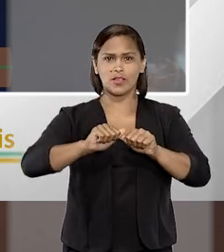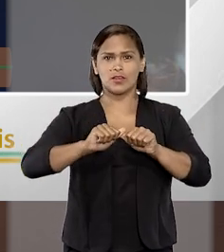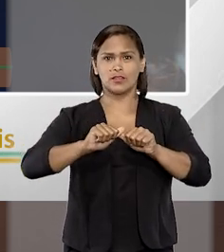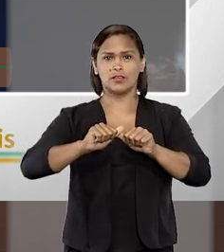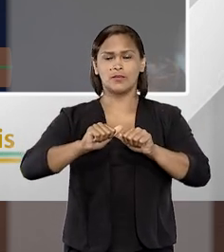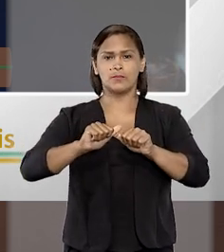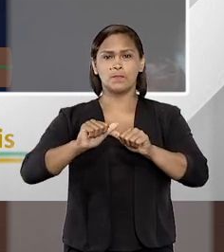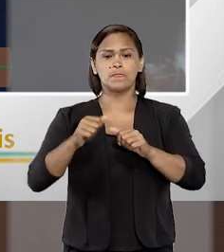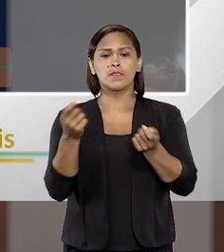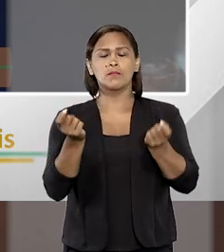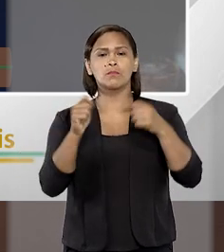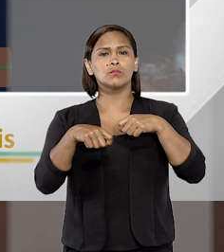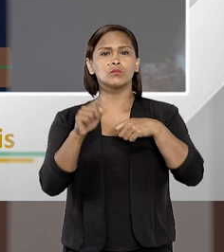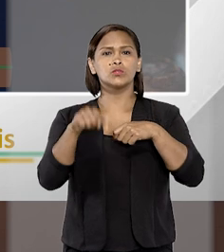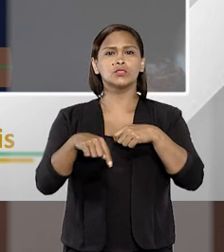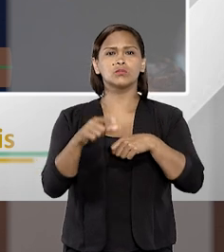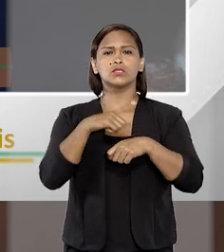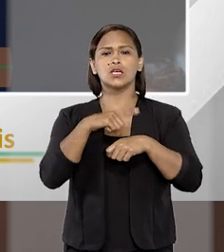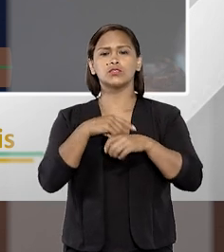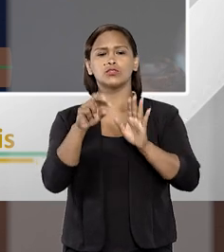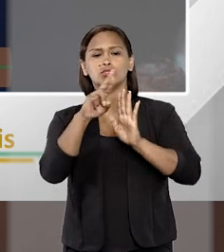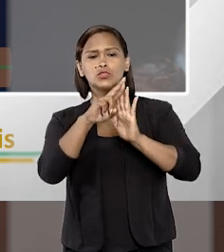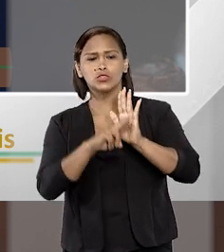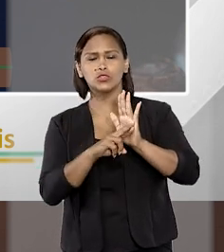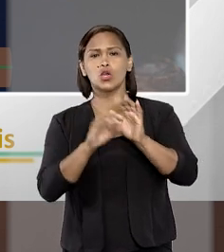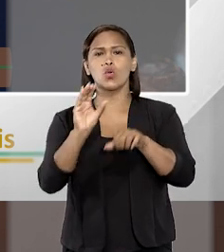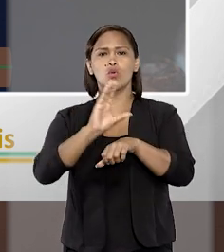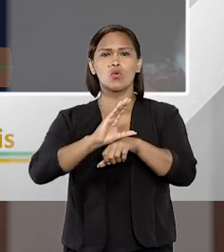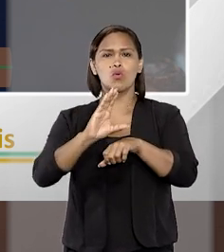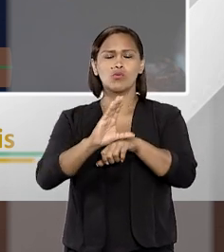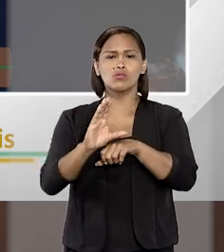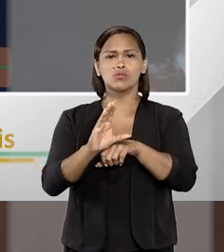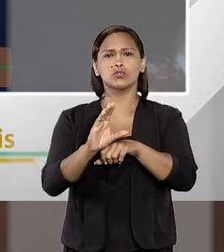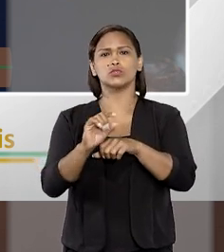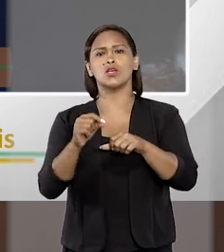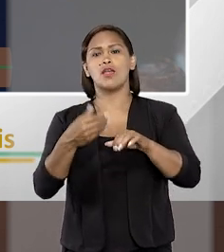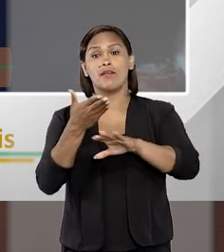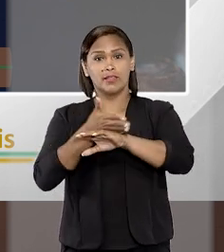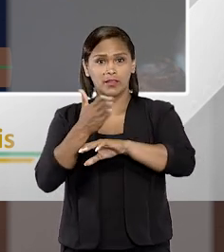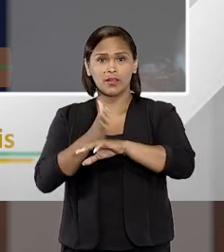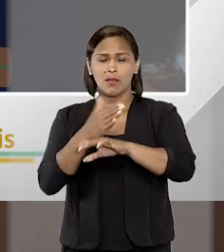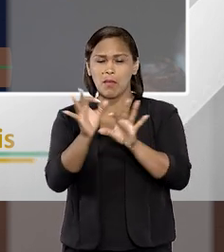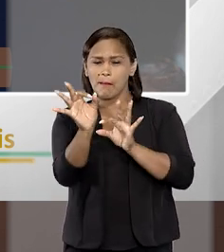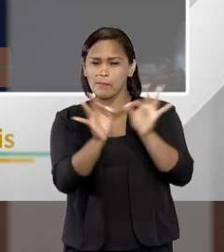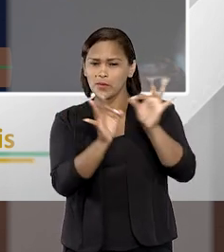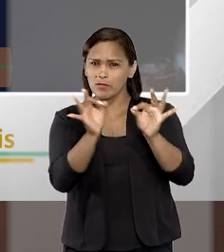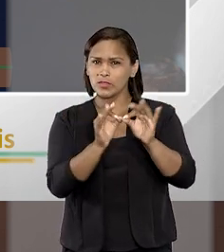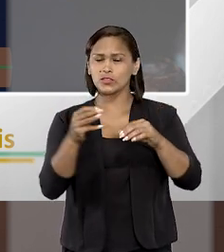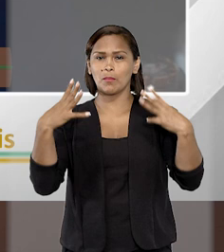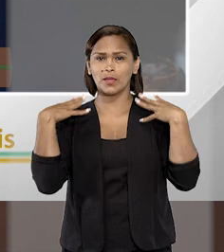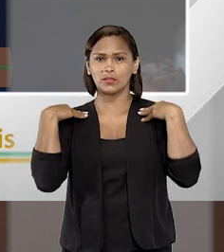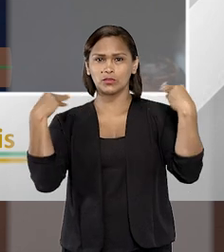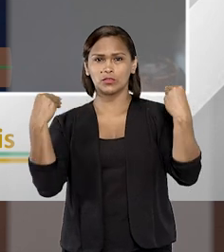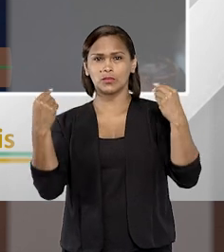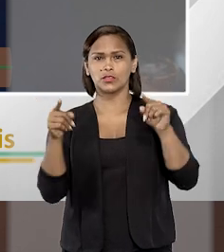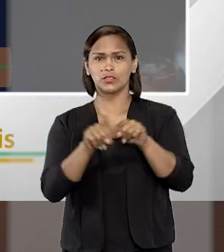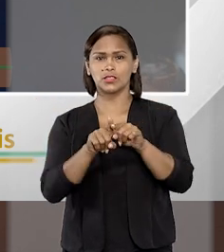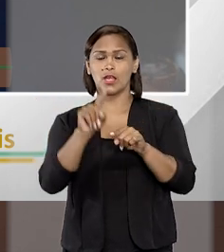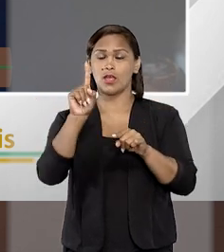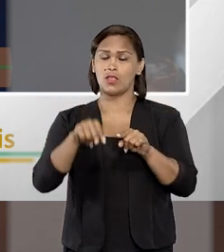a possibilidade de se instituir em cursos e treinamentos de aperfeiçoamento dos magistrados